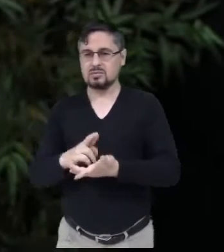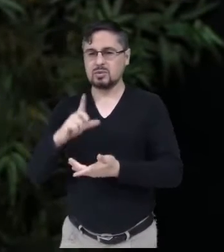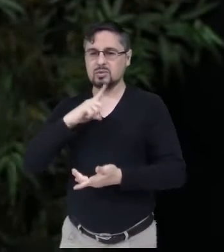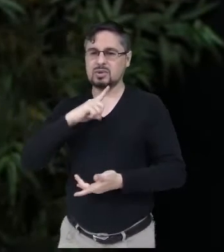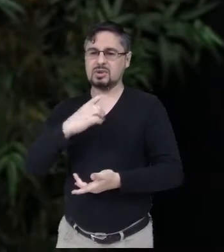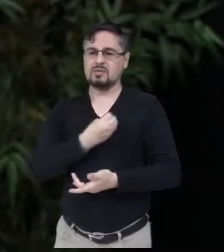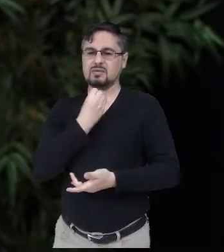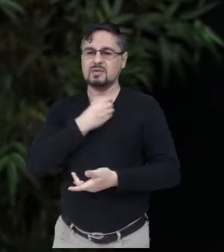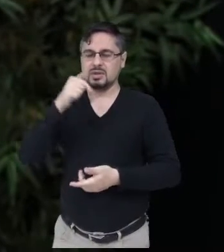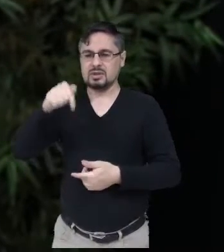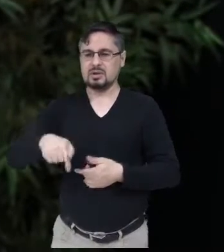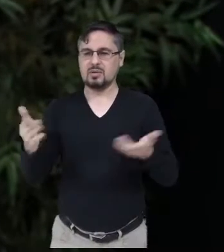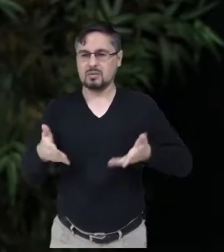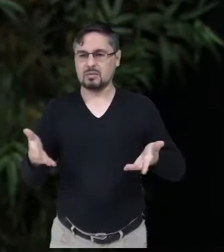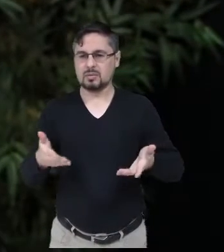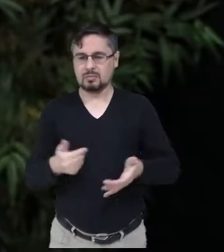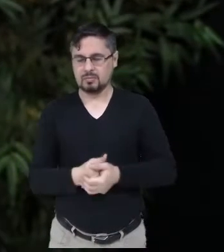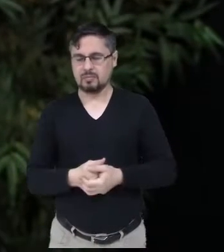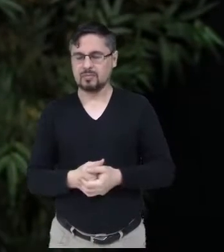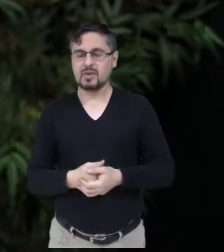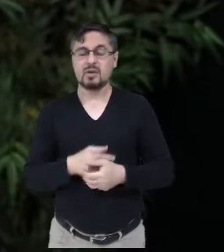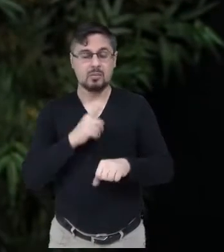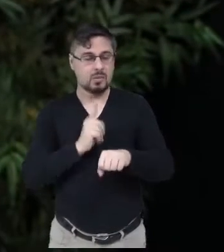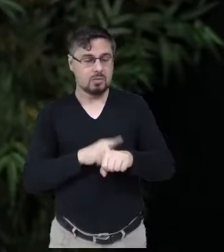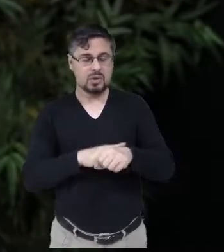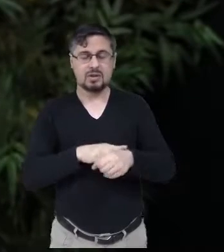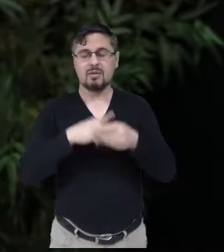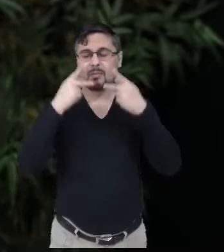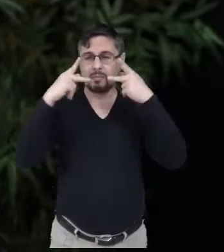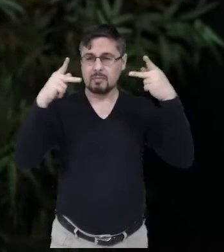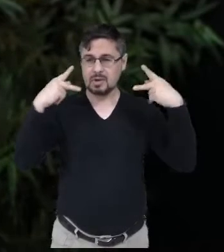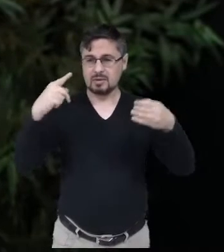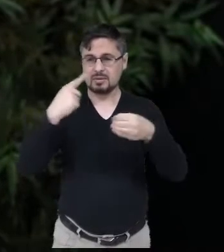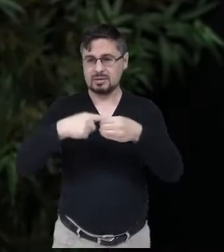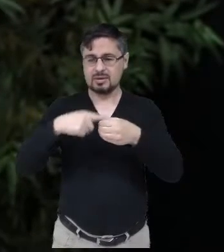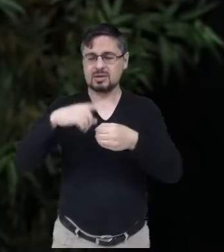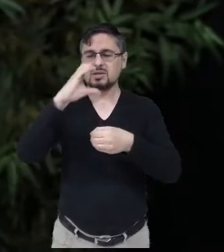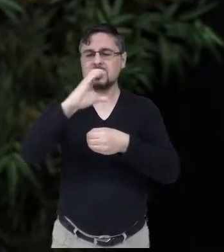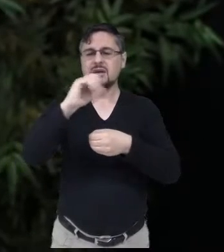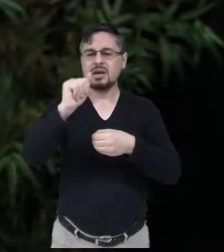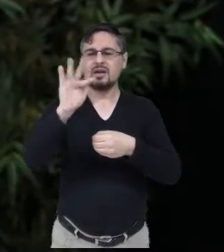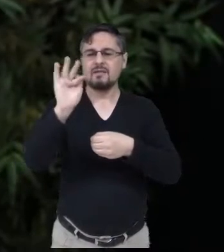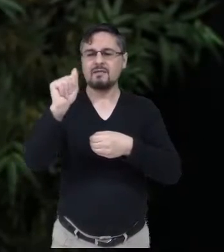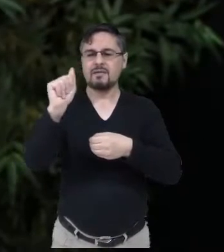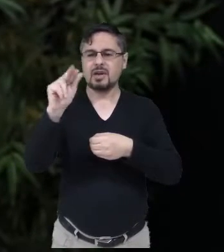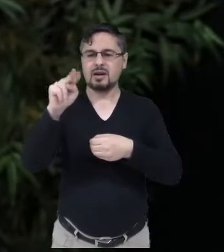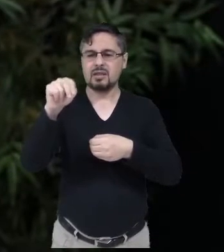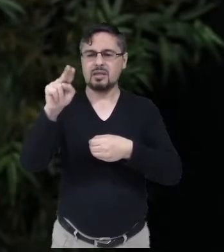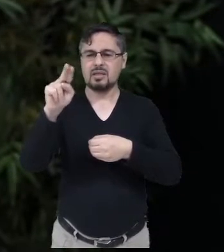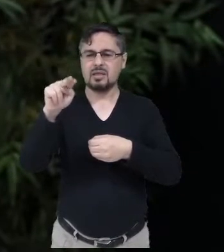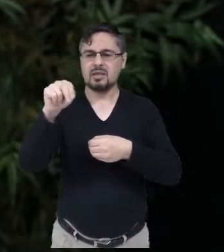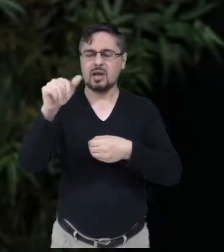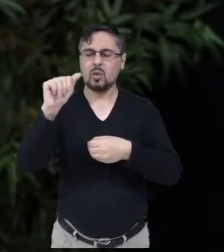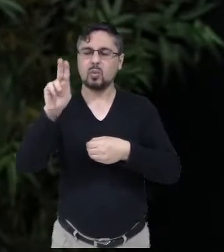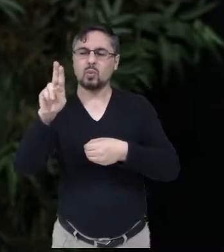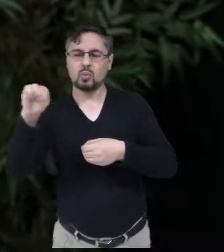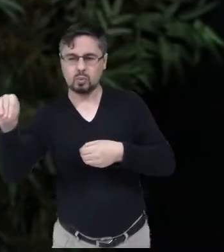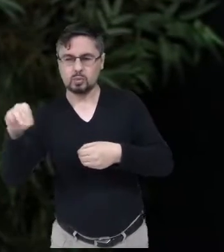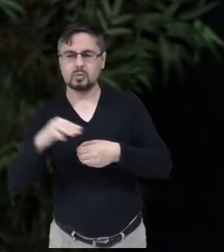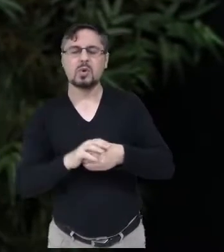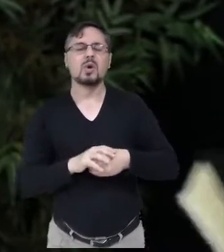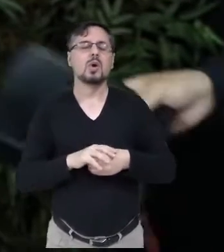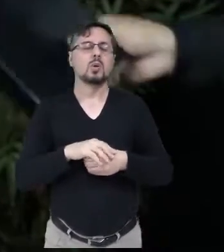36 ao versículo 39. Enquanto ele pregava lá em Cafarnaum, ele é interrompido por um homem, sim, o homem desse texto, um